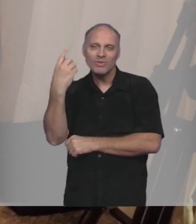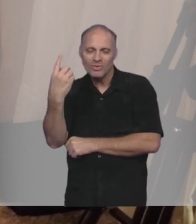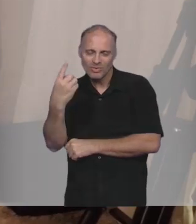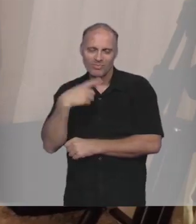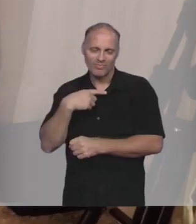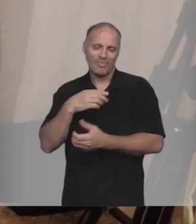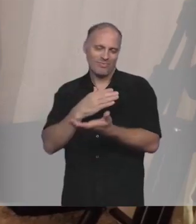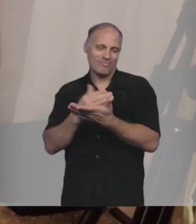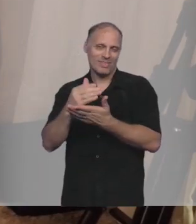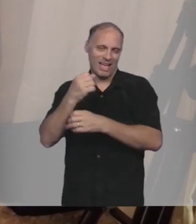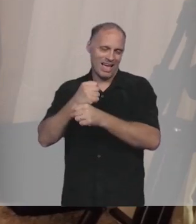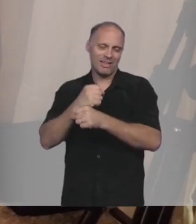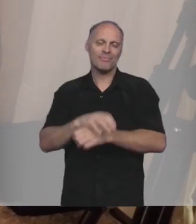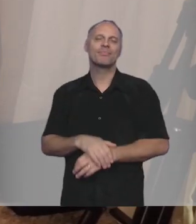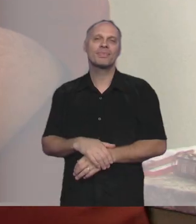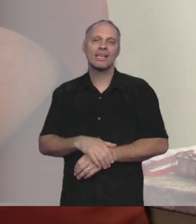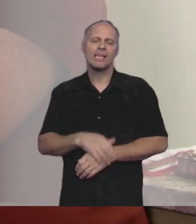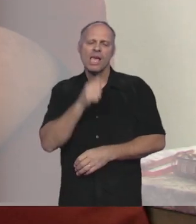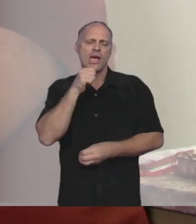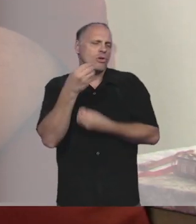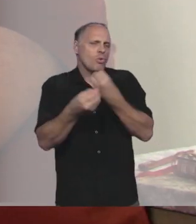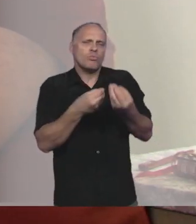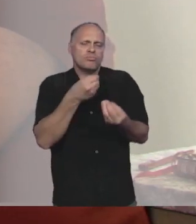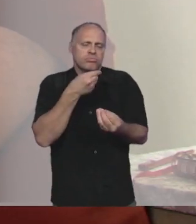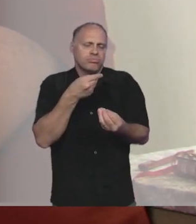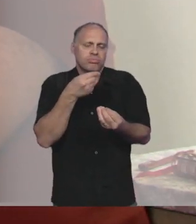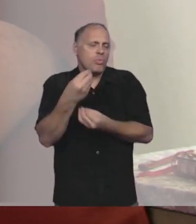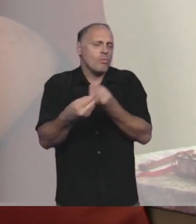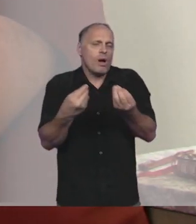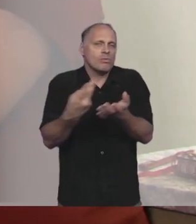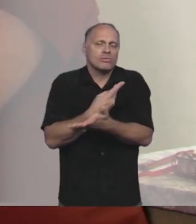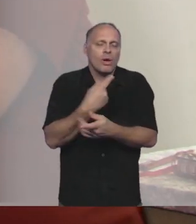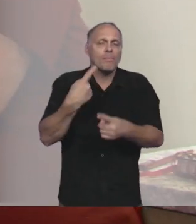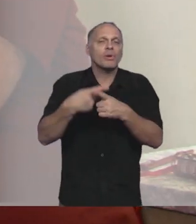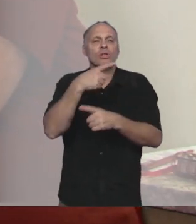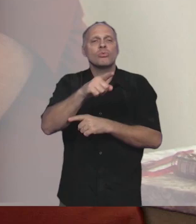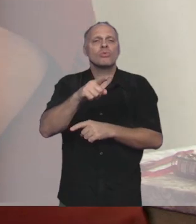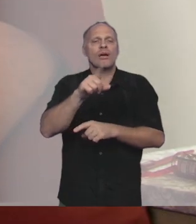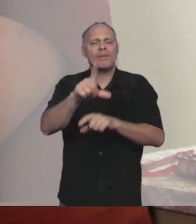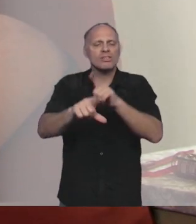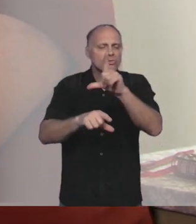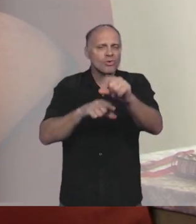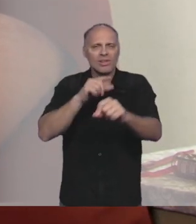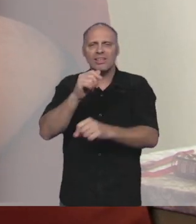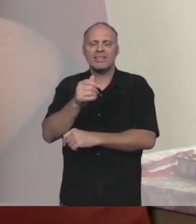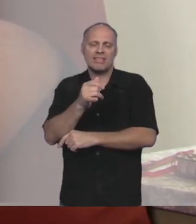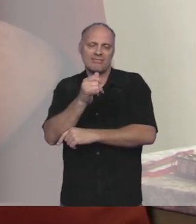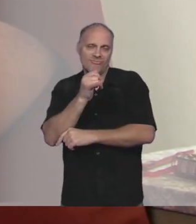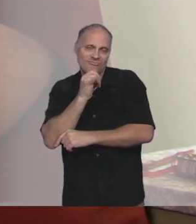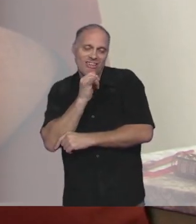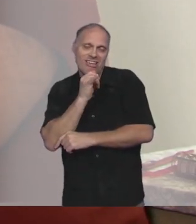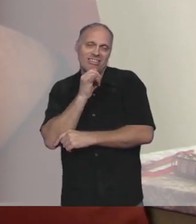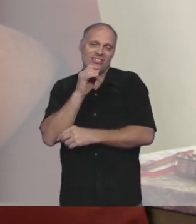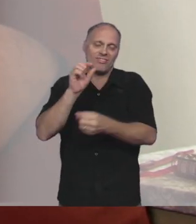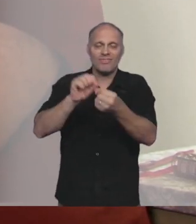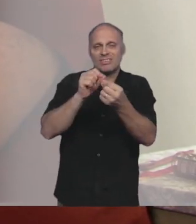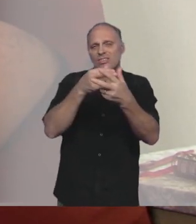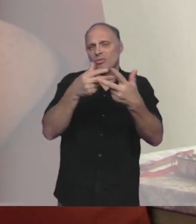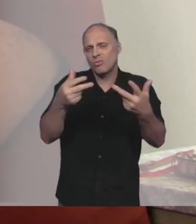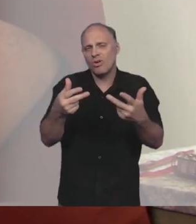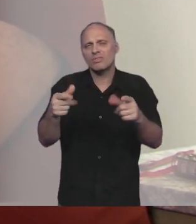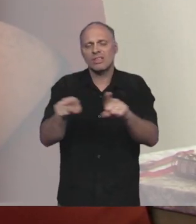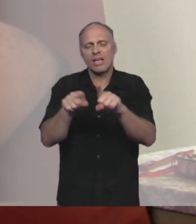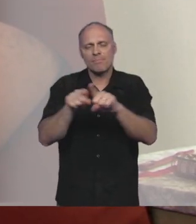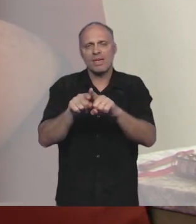assim, tu estava contando antes assim, tu estava escolhendo as peças, né? Uhum. Inclusive